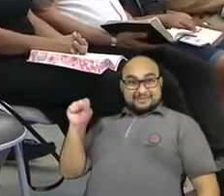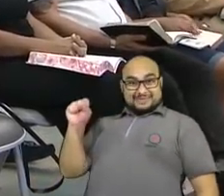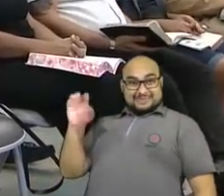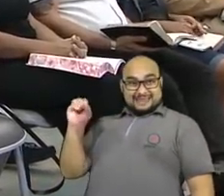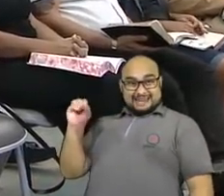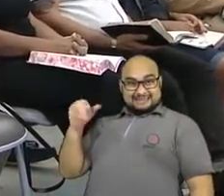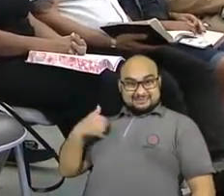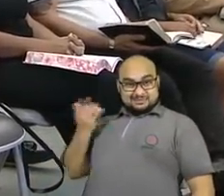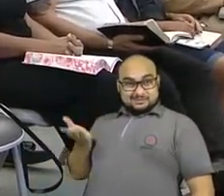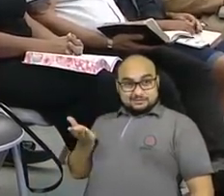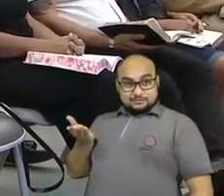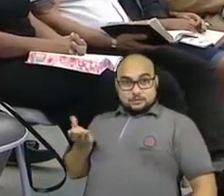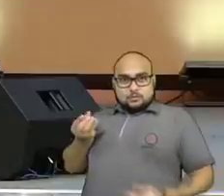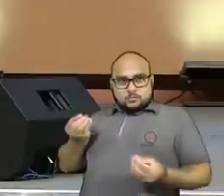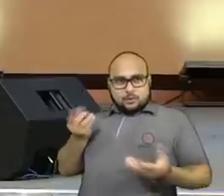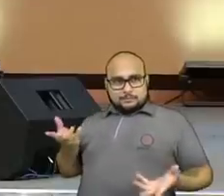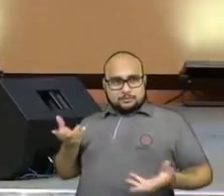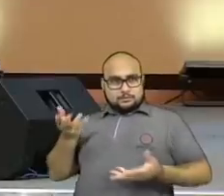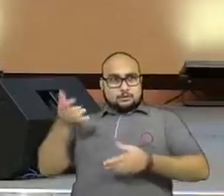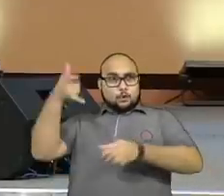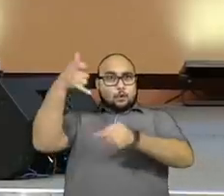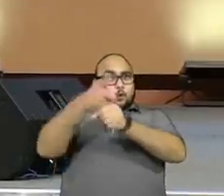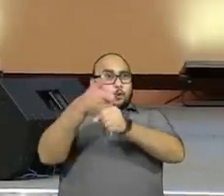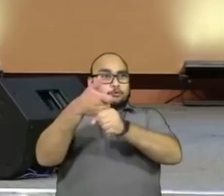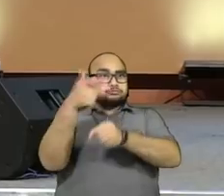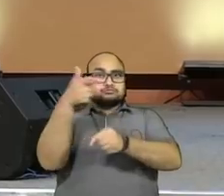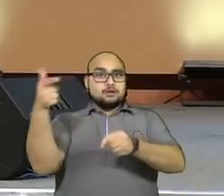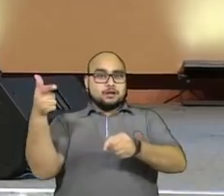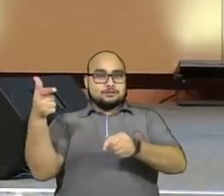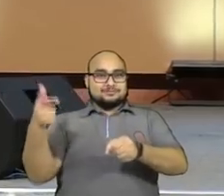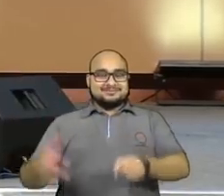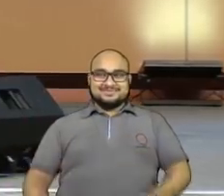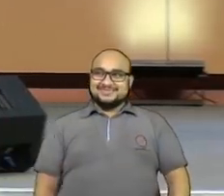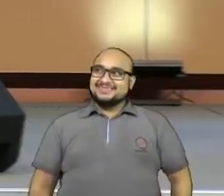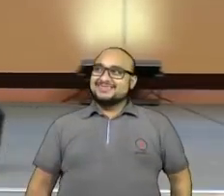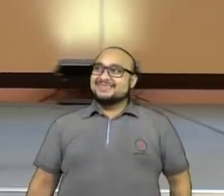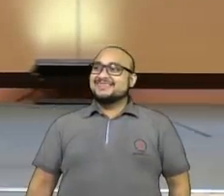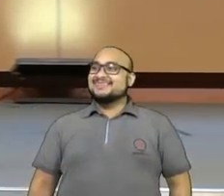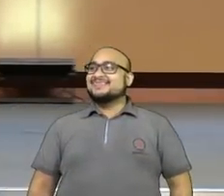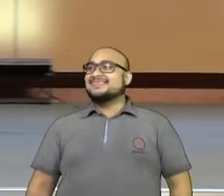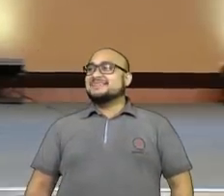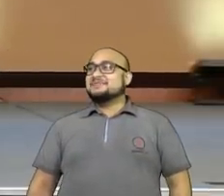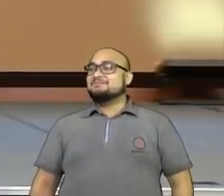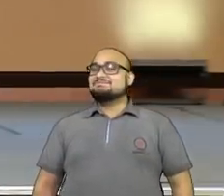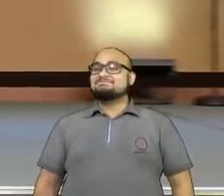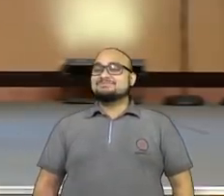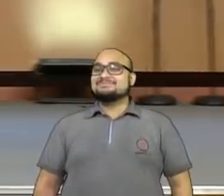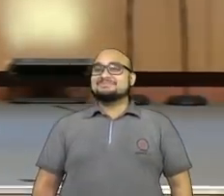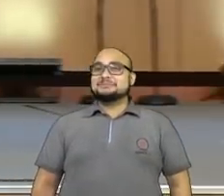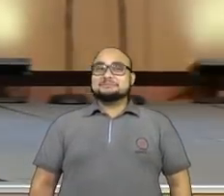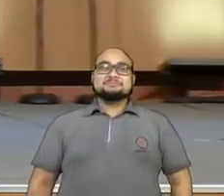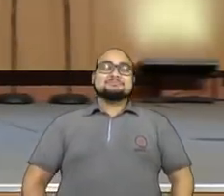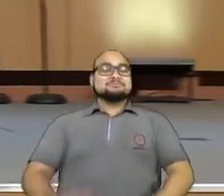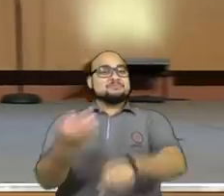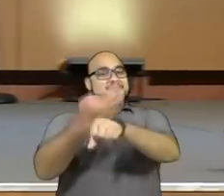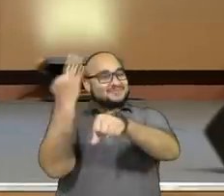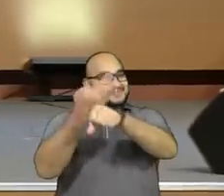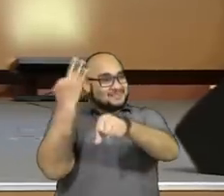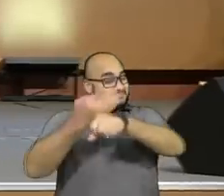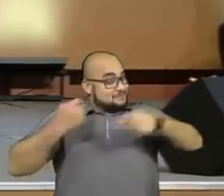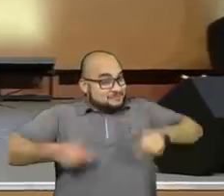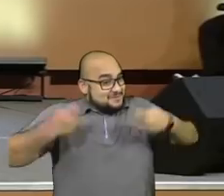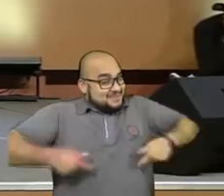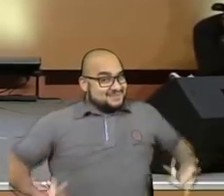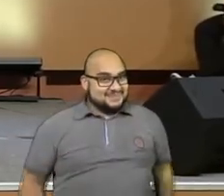Não tem combustível para essa turbina. Então tem que aguentar. É só isso, mais nada.